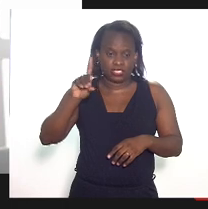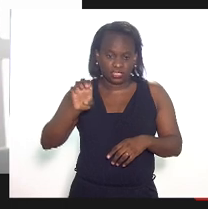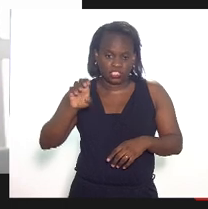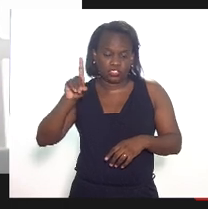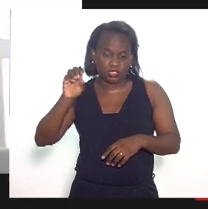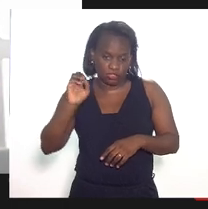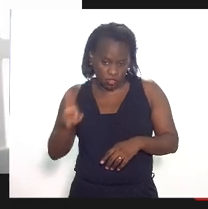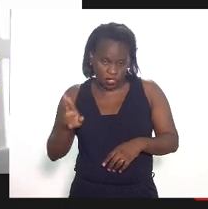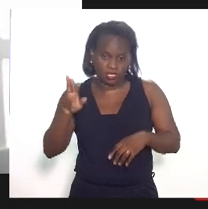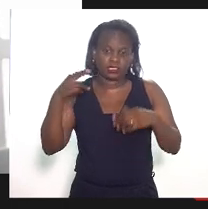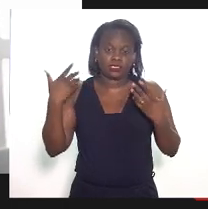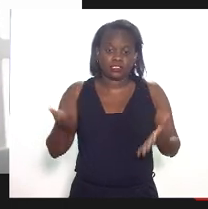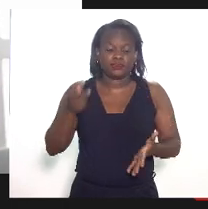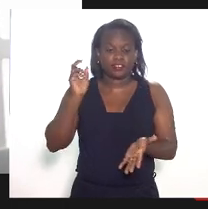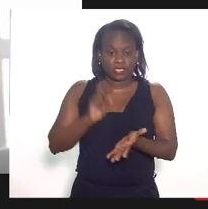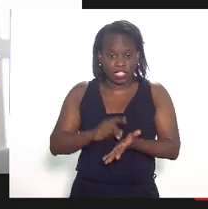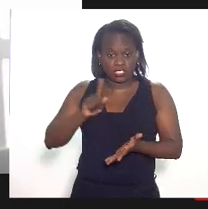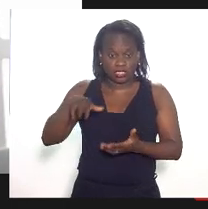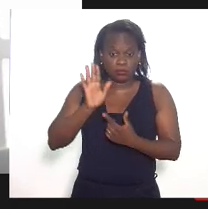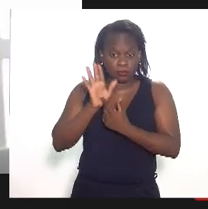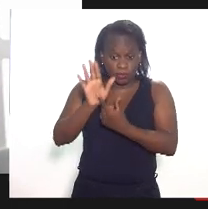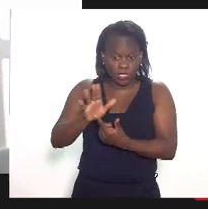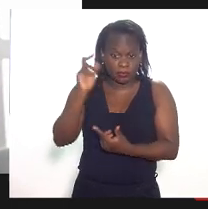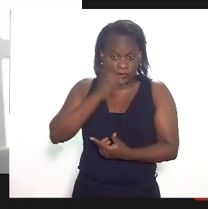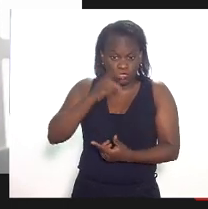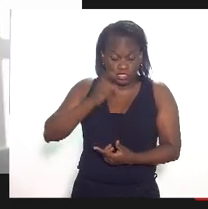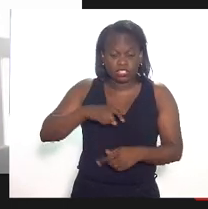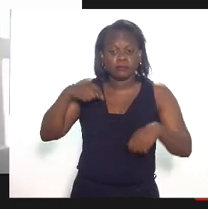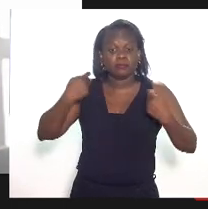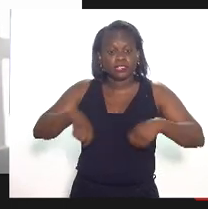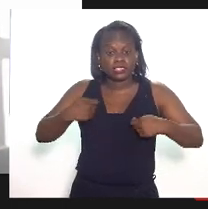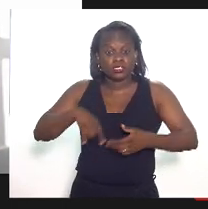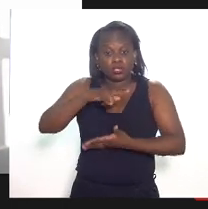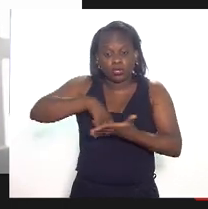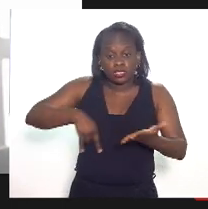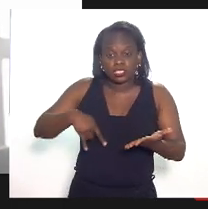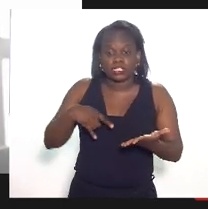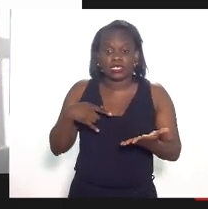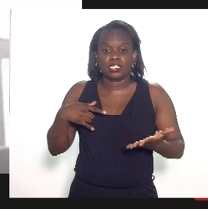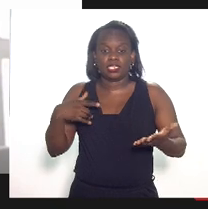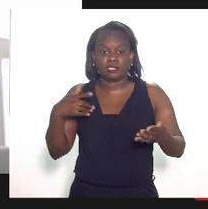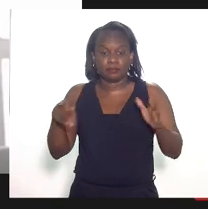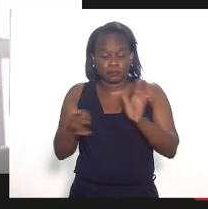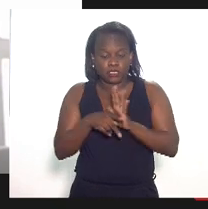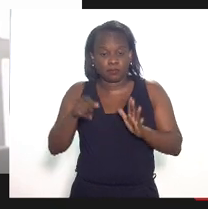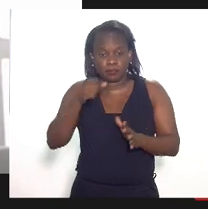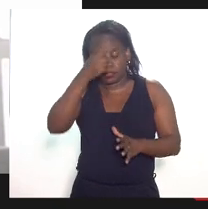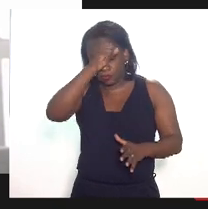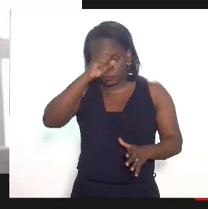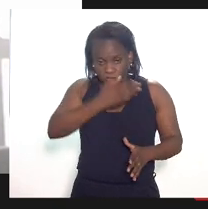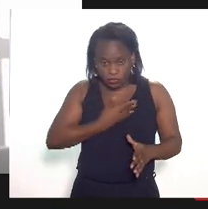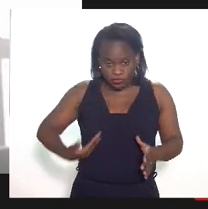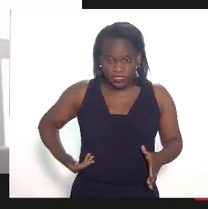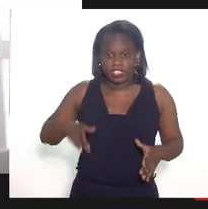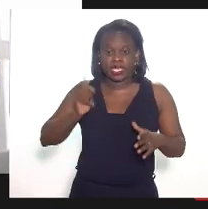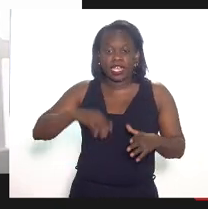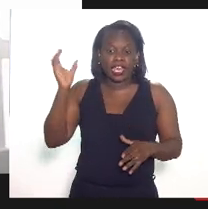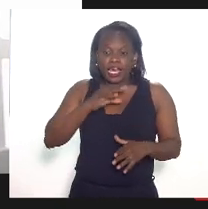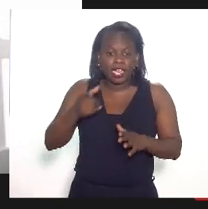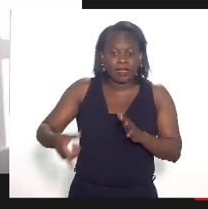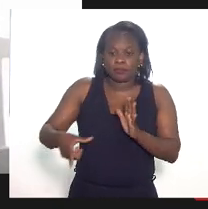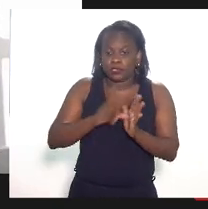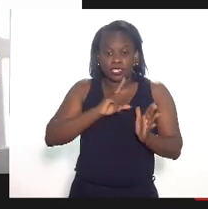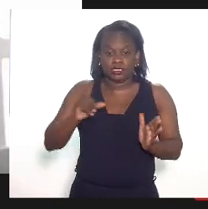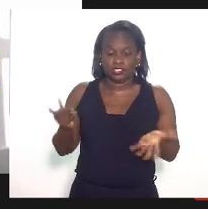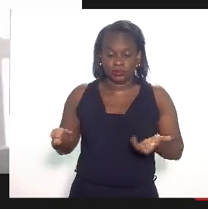para que a gente realmente mostre que é fake news, eu acho que essa contratação para a rede pública ela é para ontem, né?